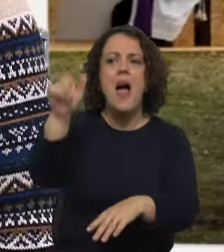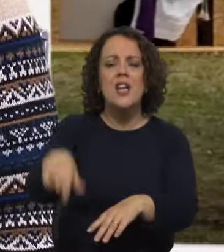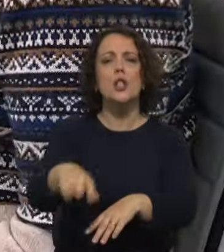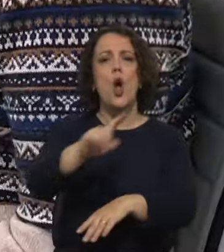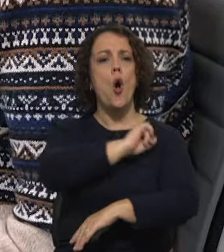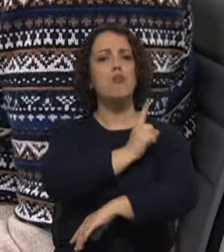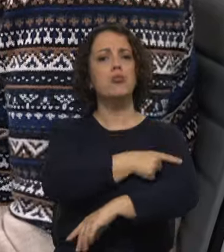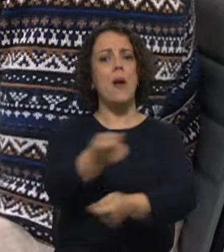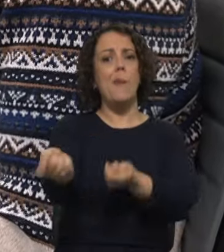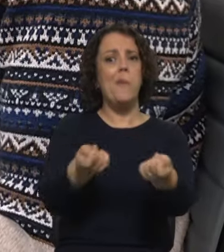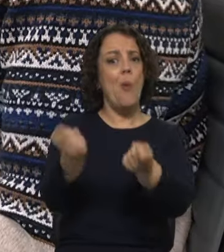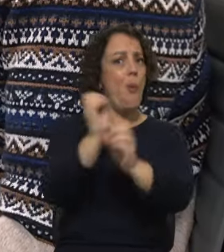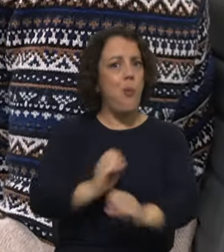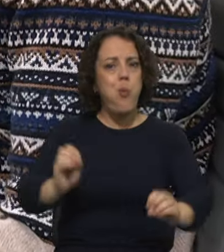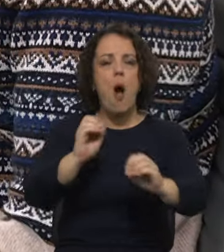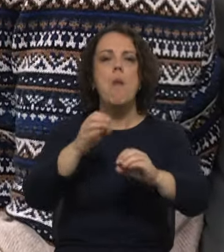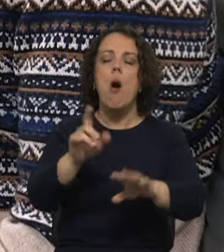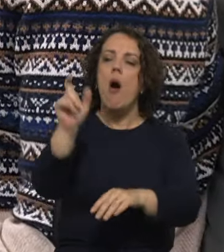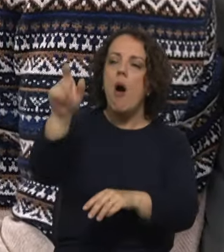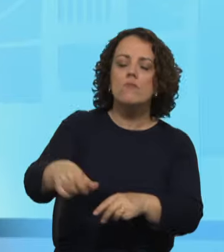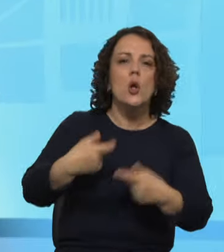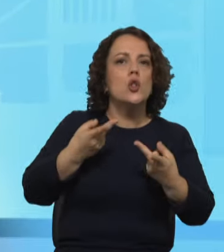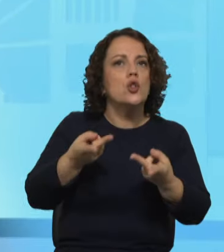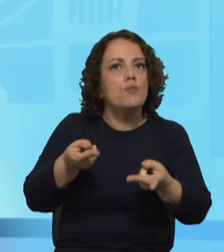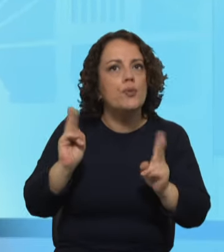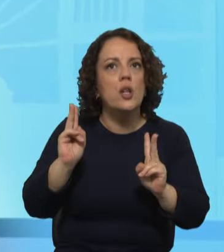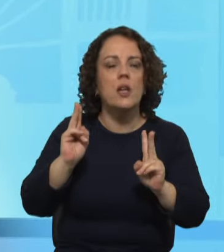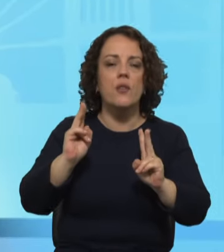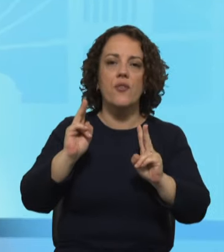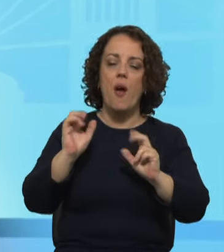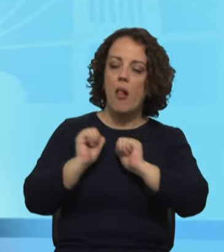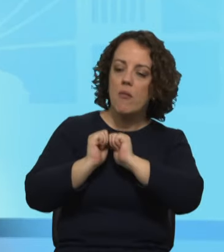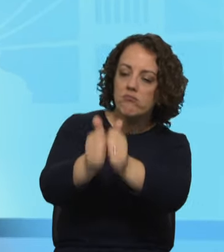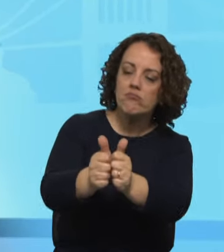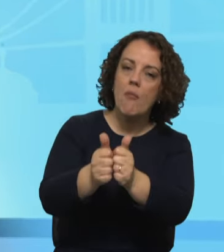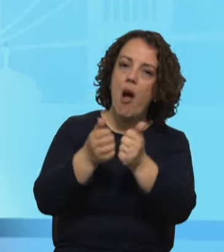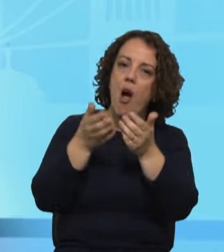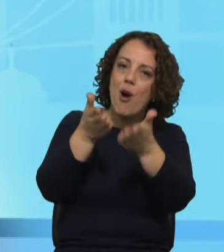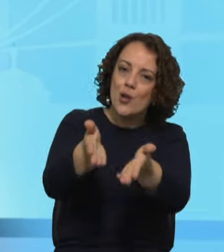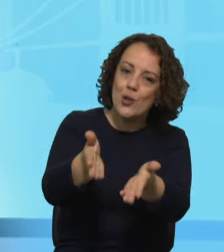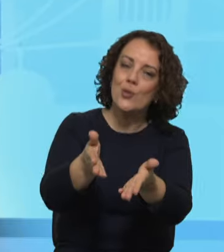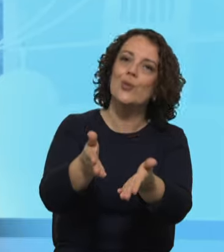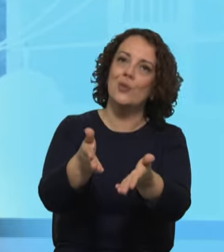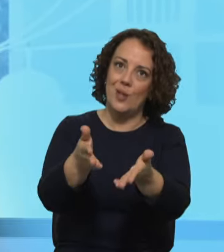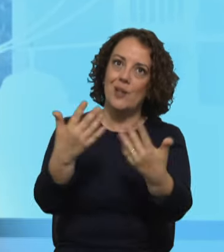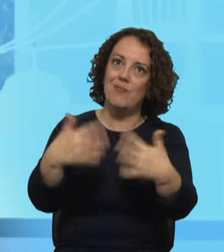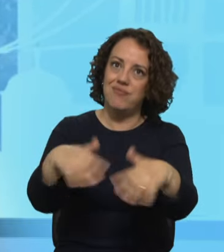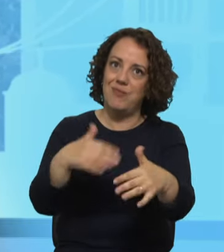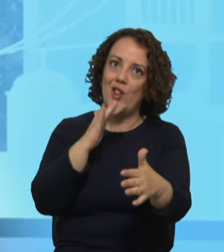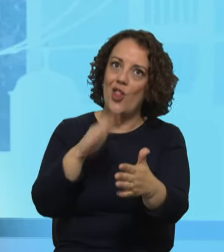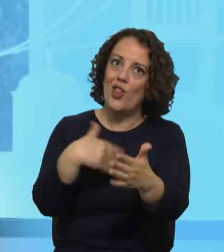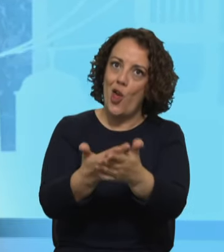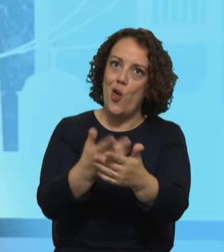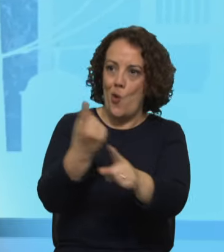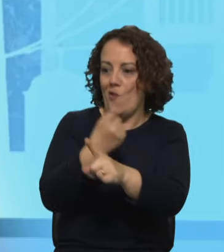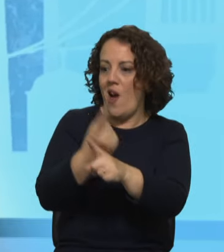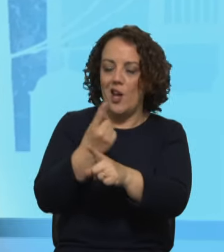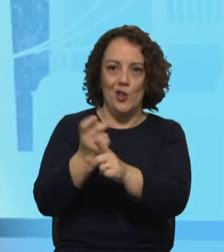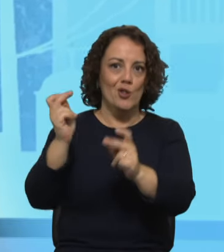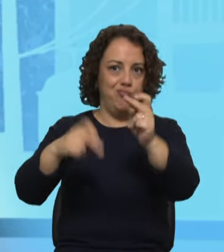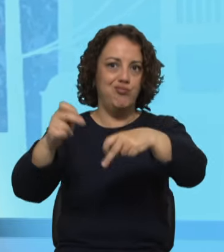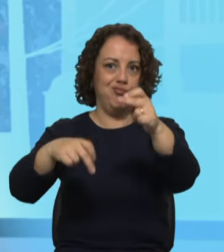governamental mas a disponibilidade dele para vos ajudar nesse pequeno contratempo que acabou entre outros que foram acontecendo também